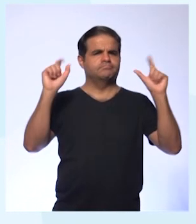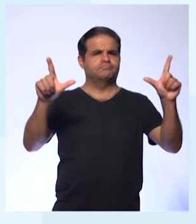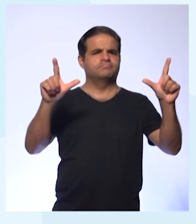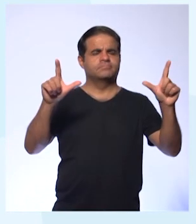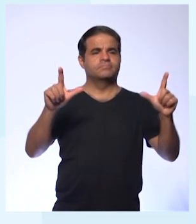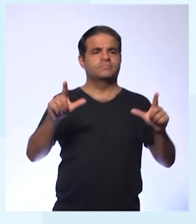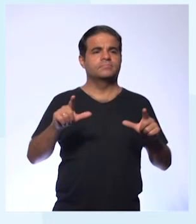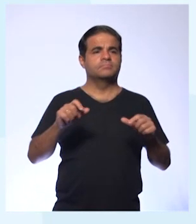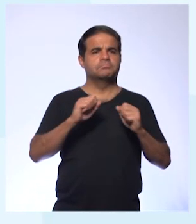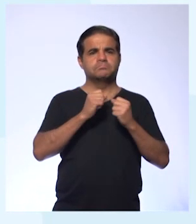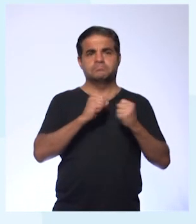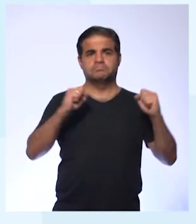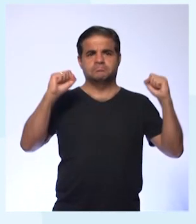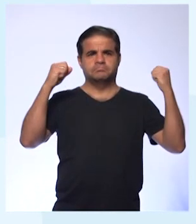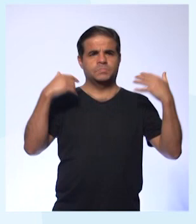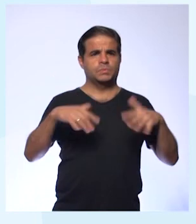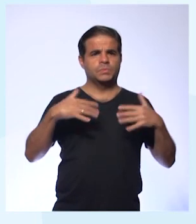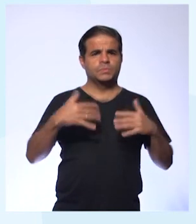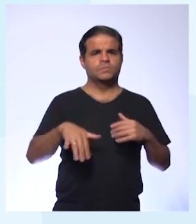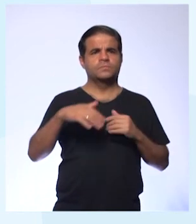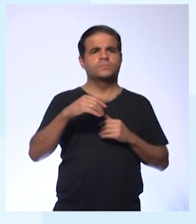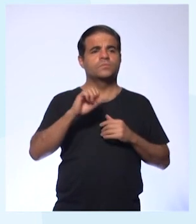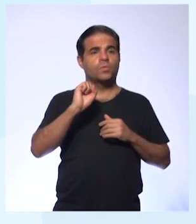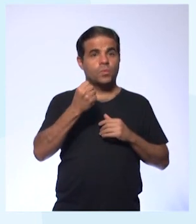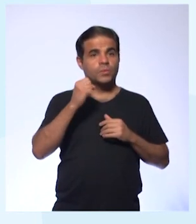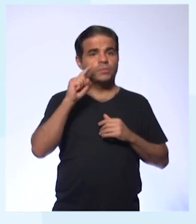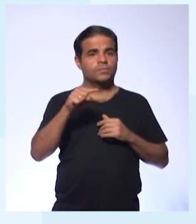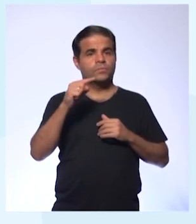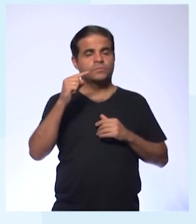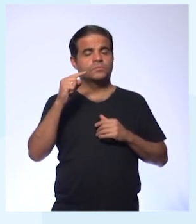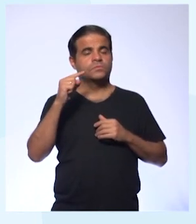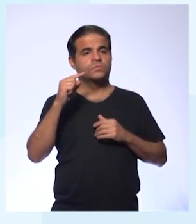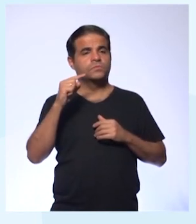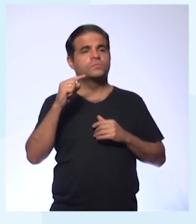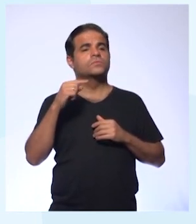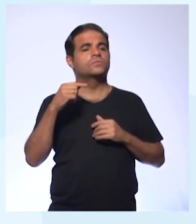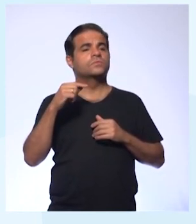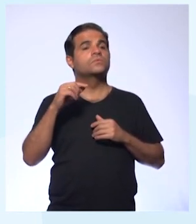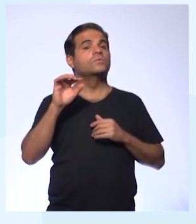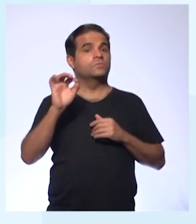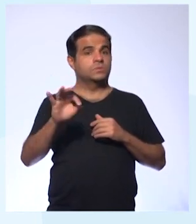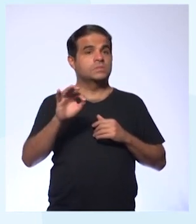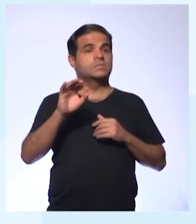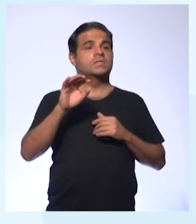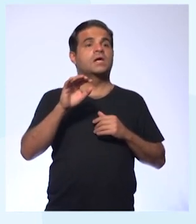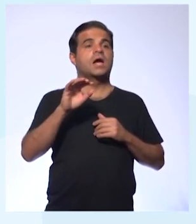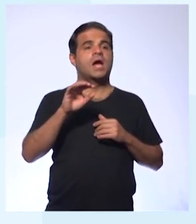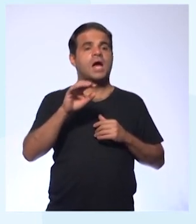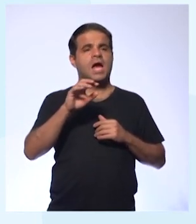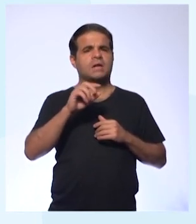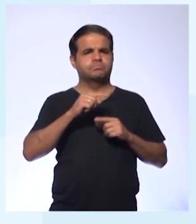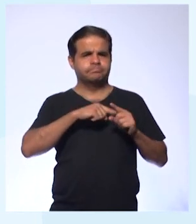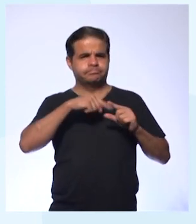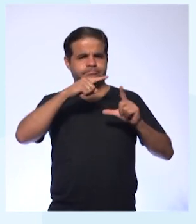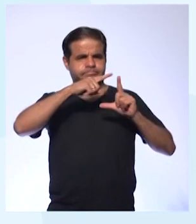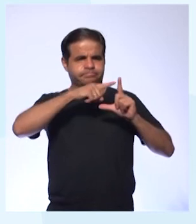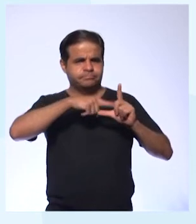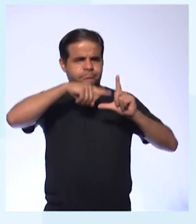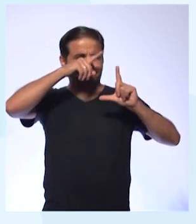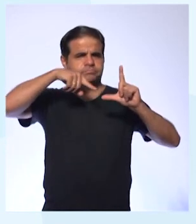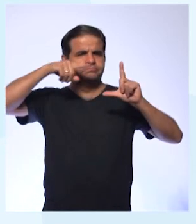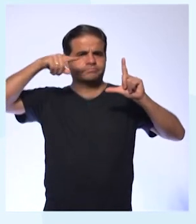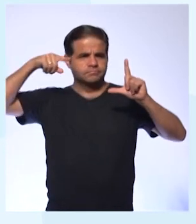Então, a magnitude dela foi de 8 pontos na escala Richter. Na época, São Francisco ele tinha uma população de 400